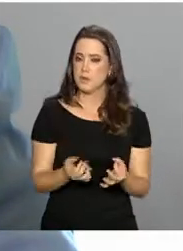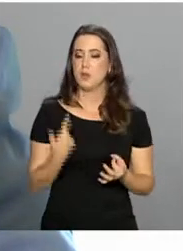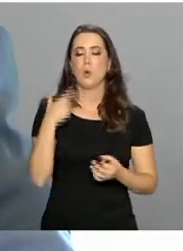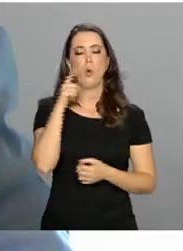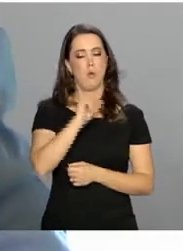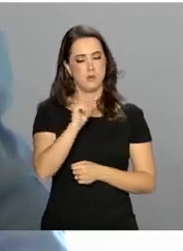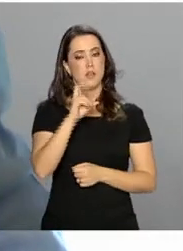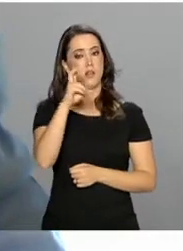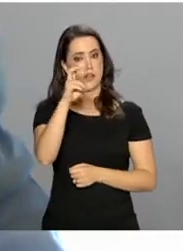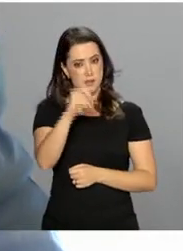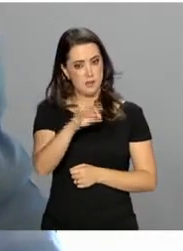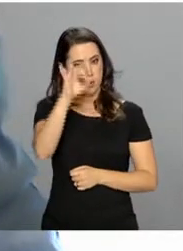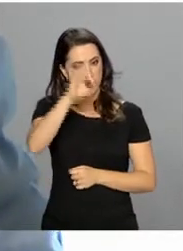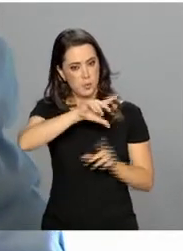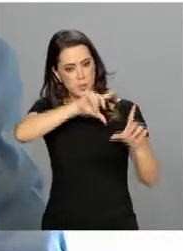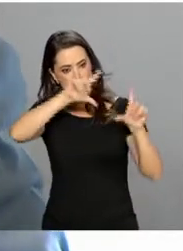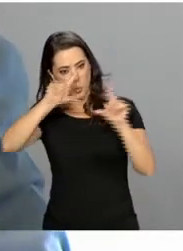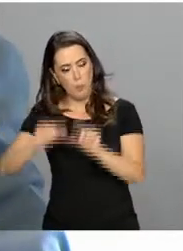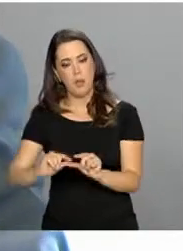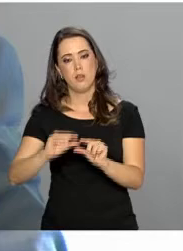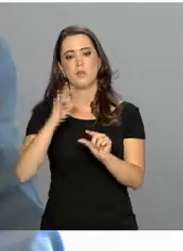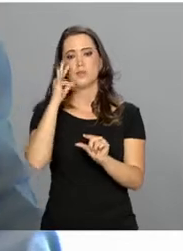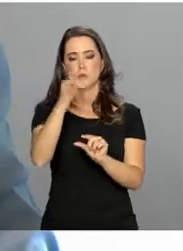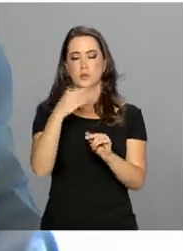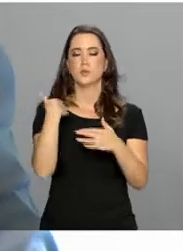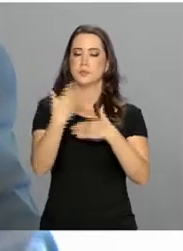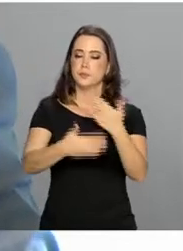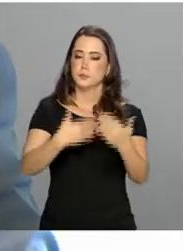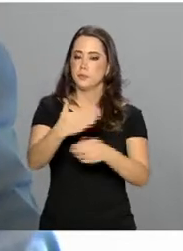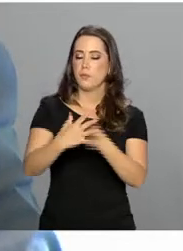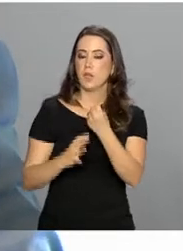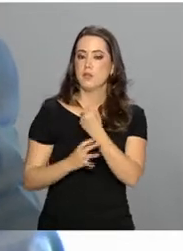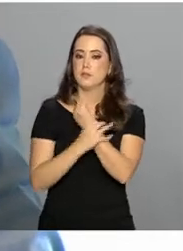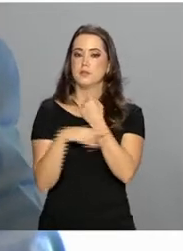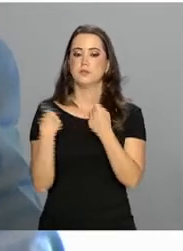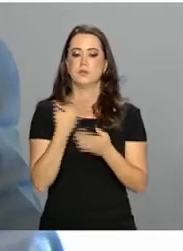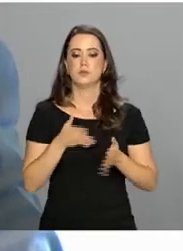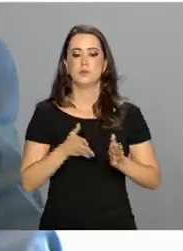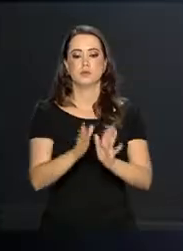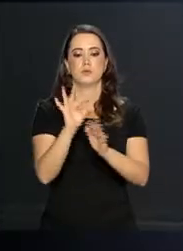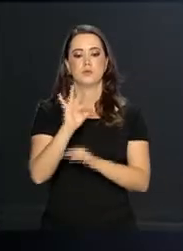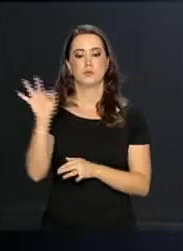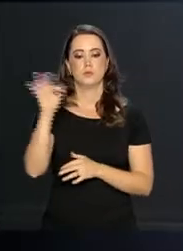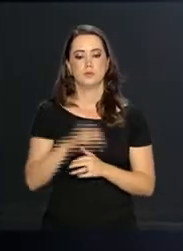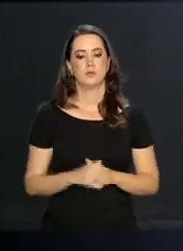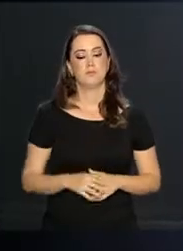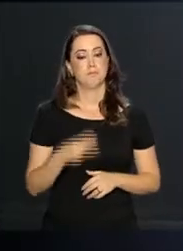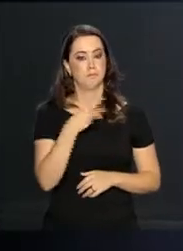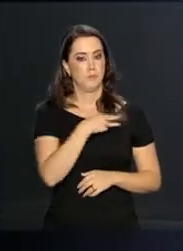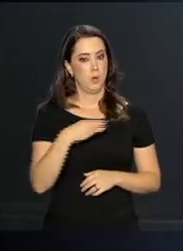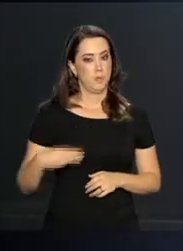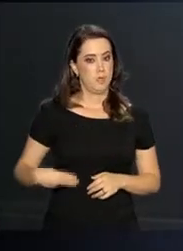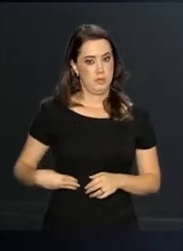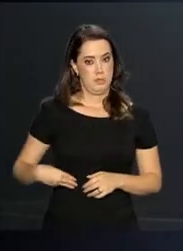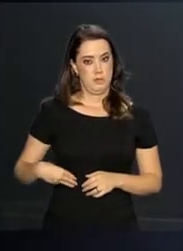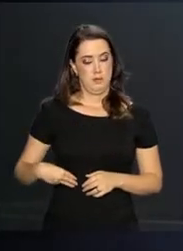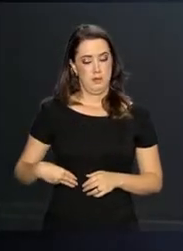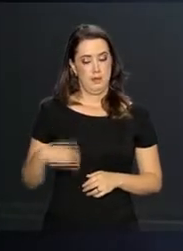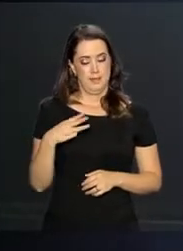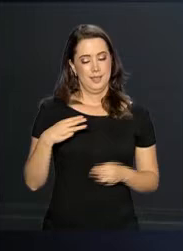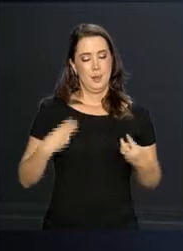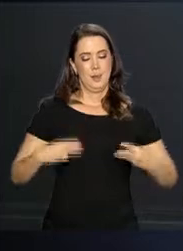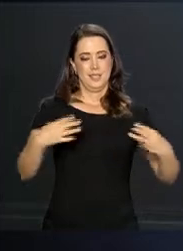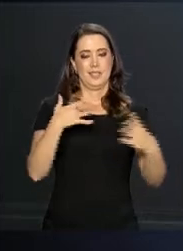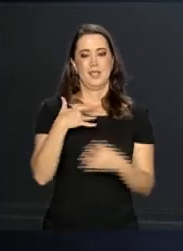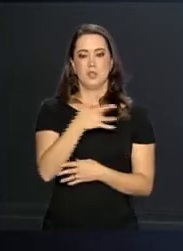essa meta e vai prosseguir avançando na segurança das nossas rodovias federais. O Ministério da Saúde também comemora